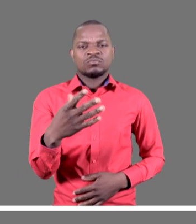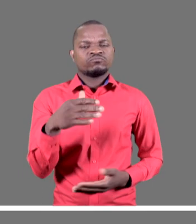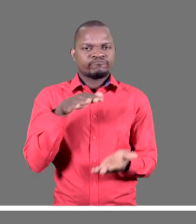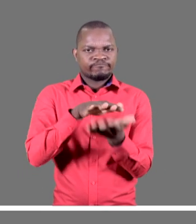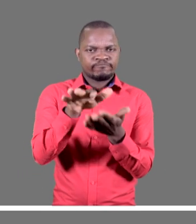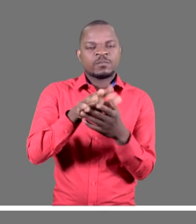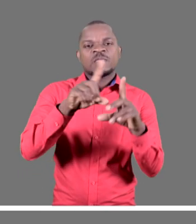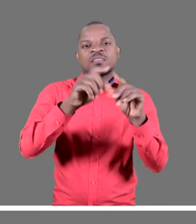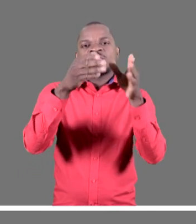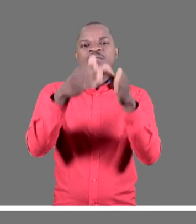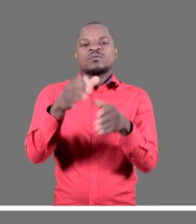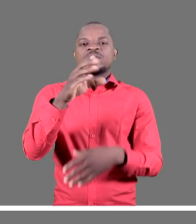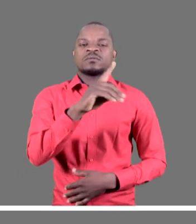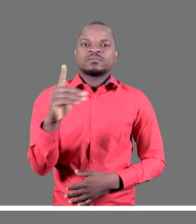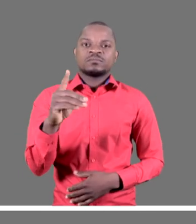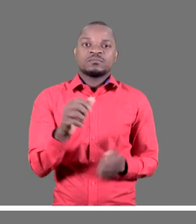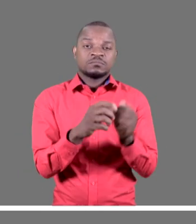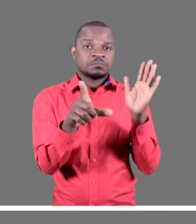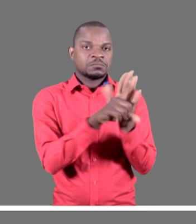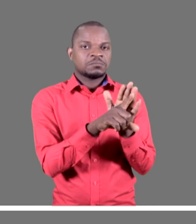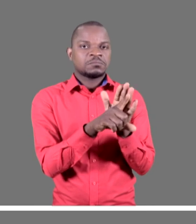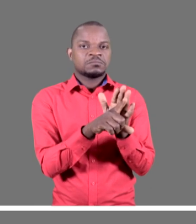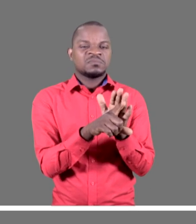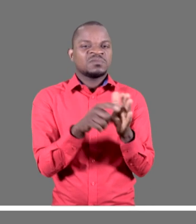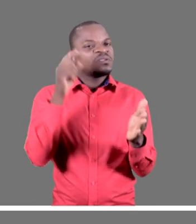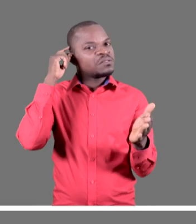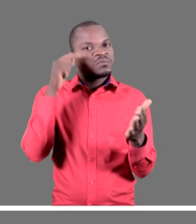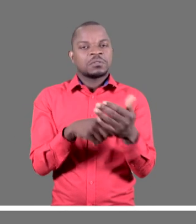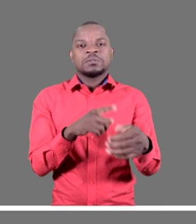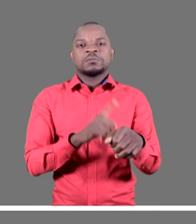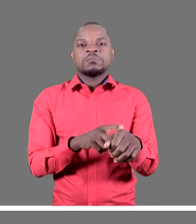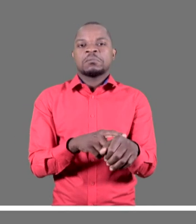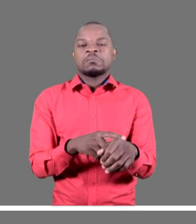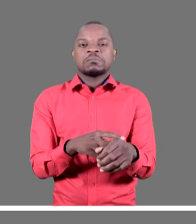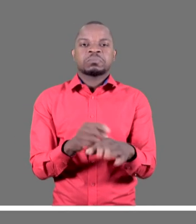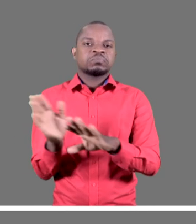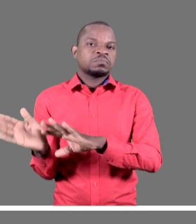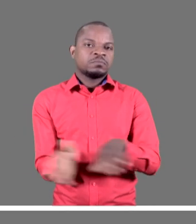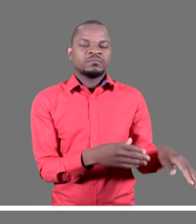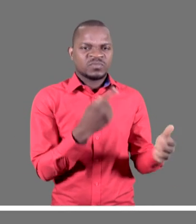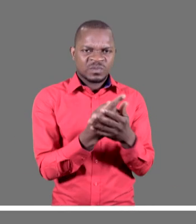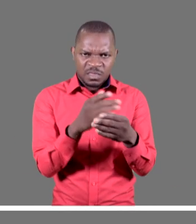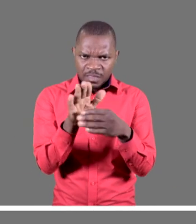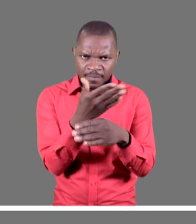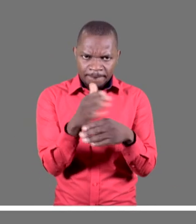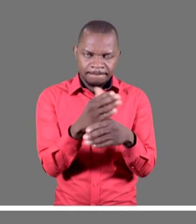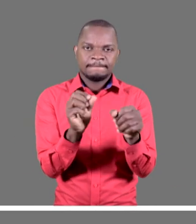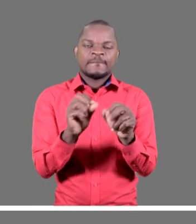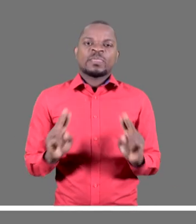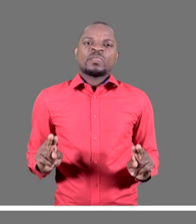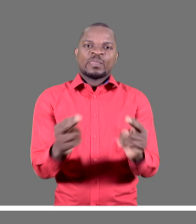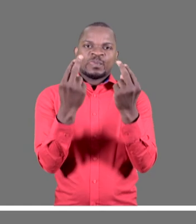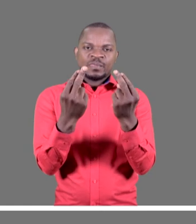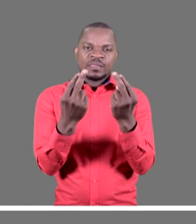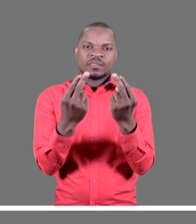mas esta lei, digamos, está ultrapassada. Há necessidade de ser revista e ser atualizada para